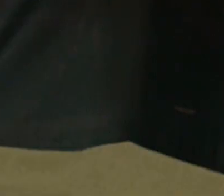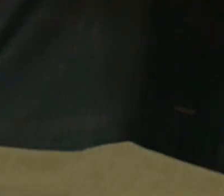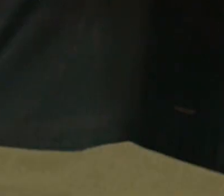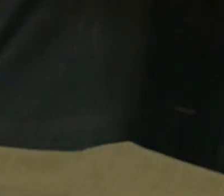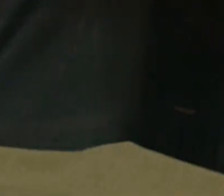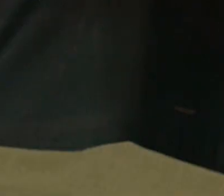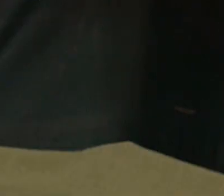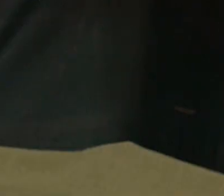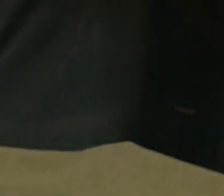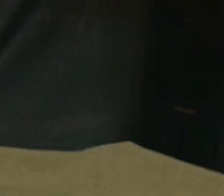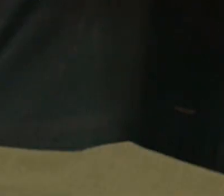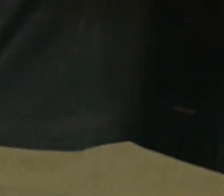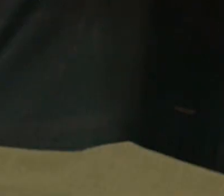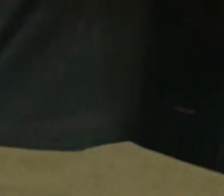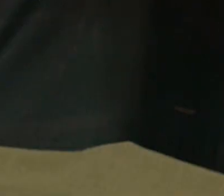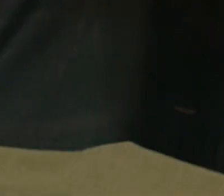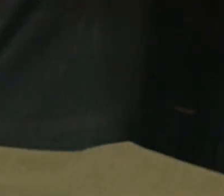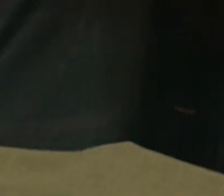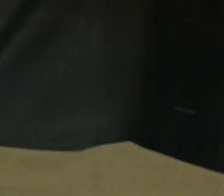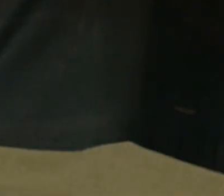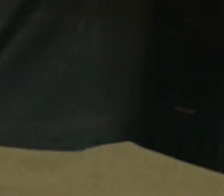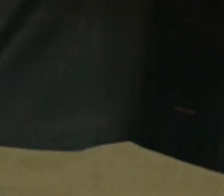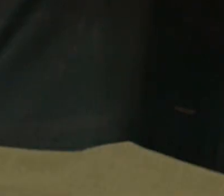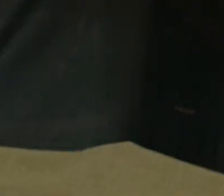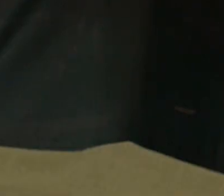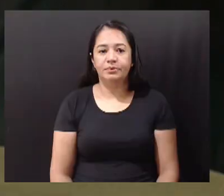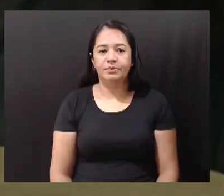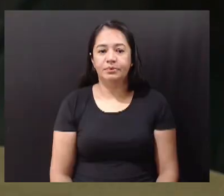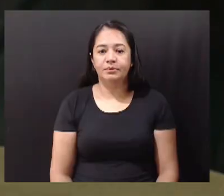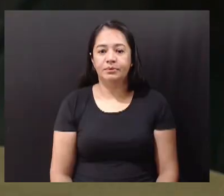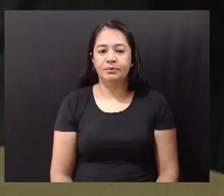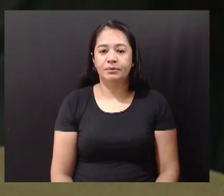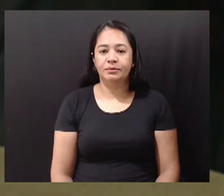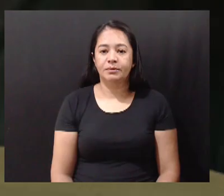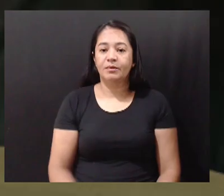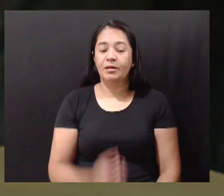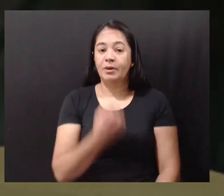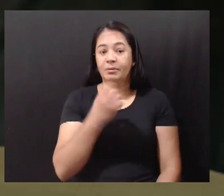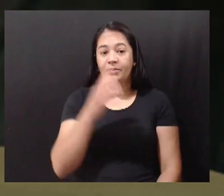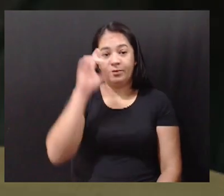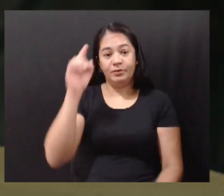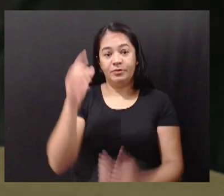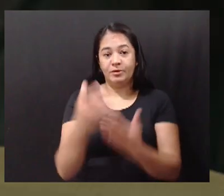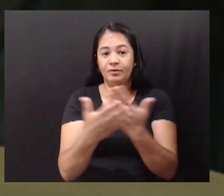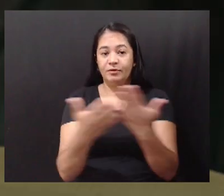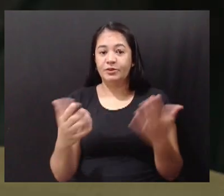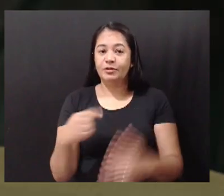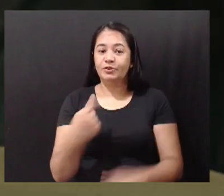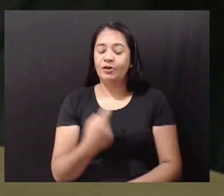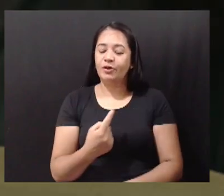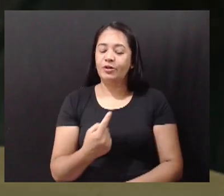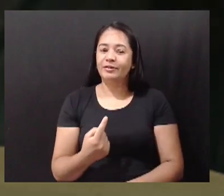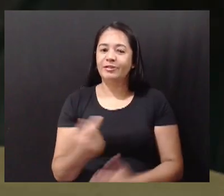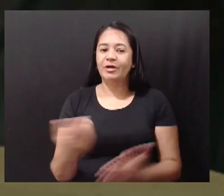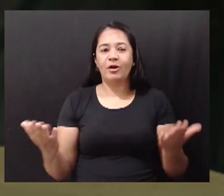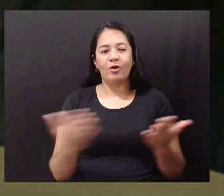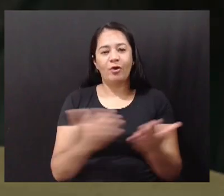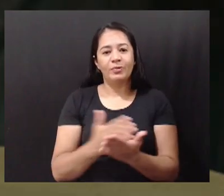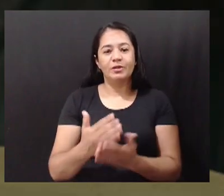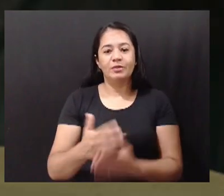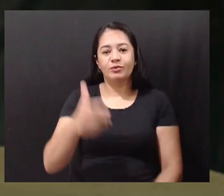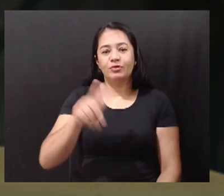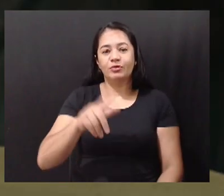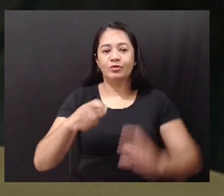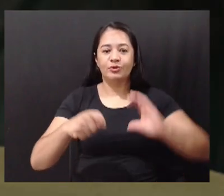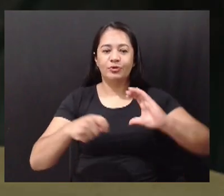Olá, muito bom dia para você que acompanha a programação da TV Câmara Campinas. Estamos chegando com mais uma edição do nosso